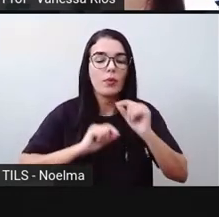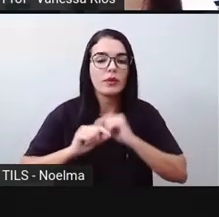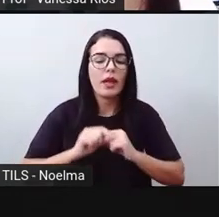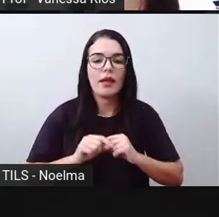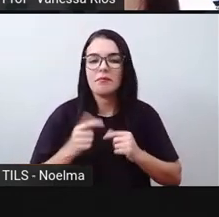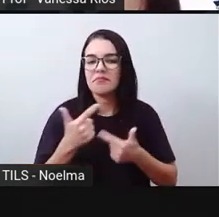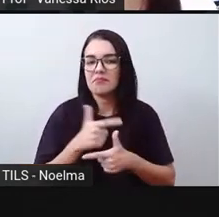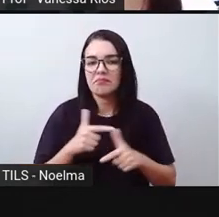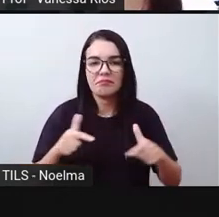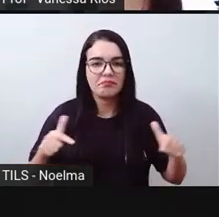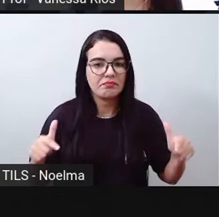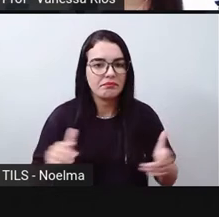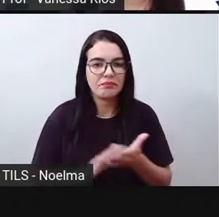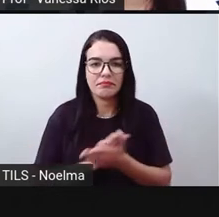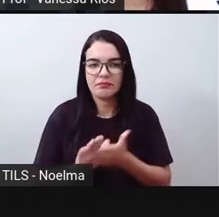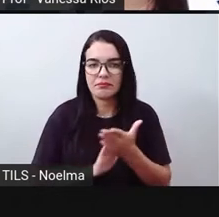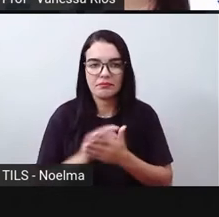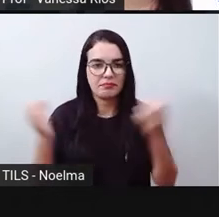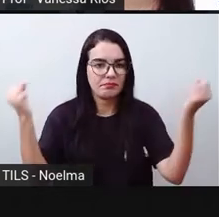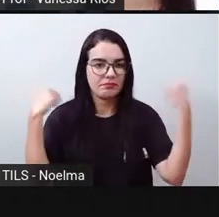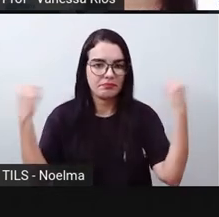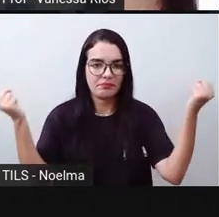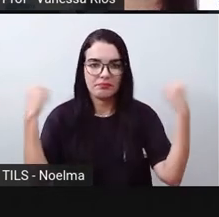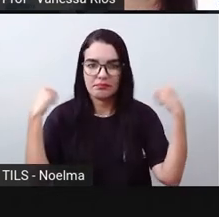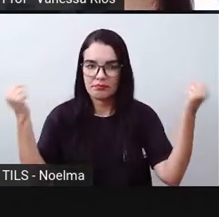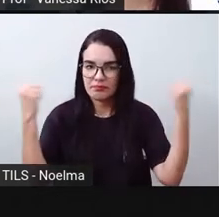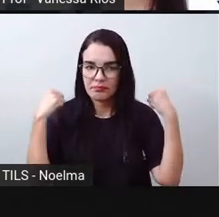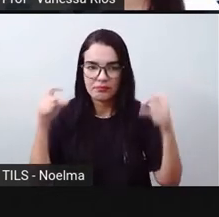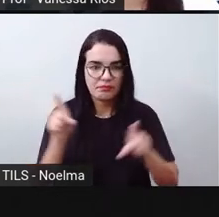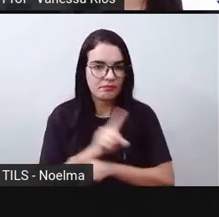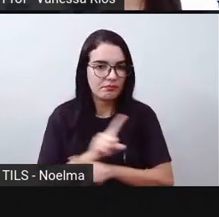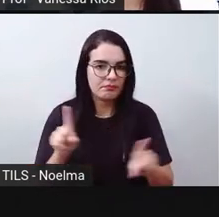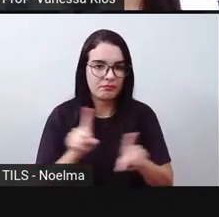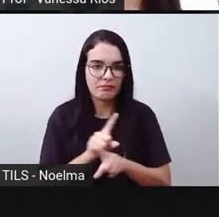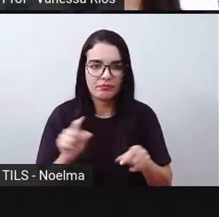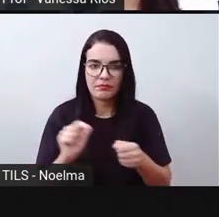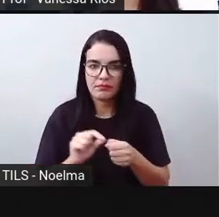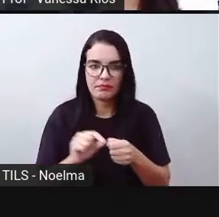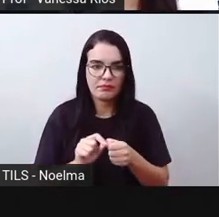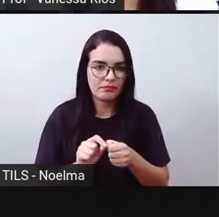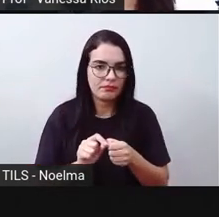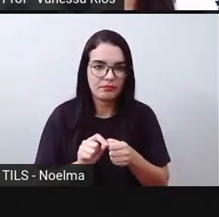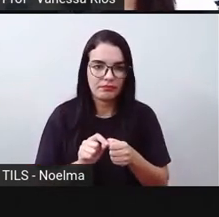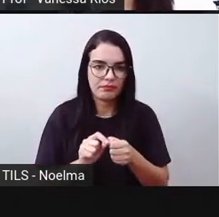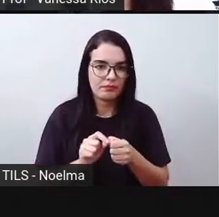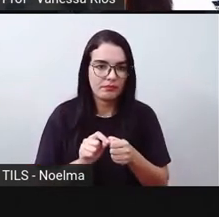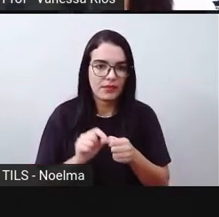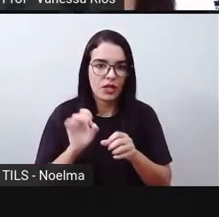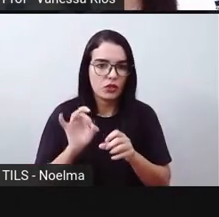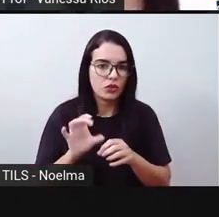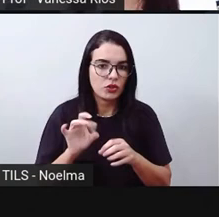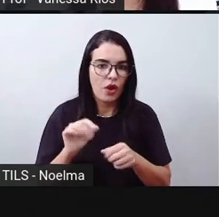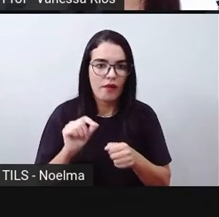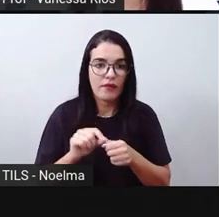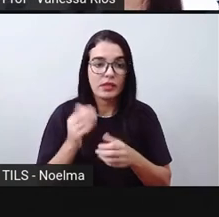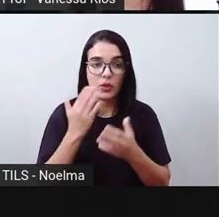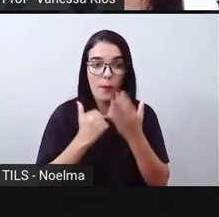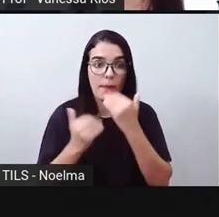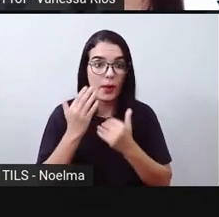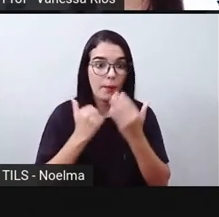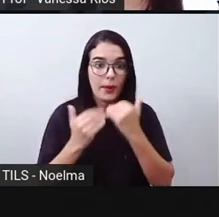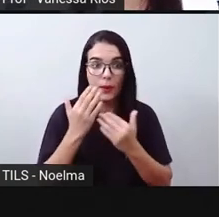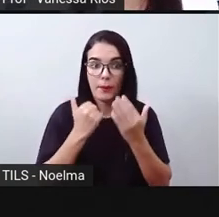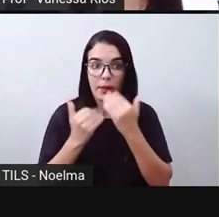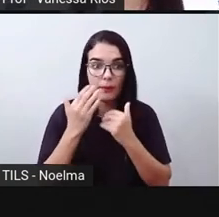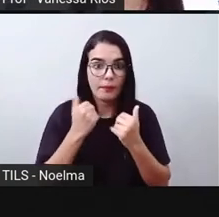exercício físico excessivo ou jejum. A verdade é que esse transtorno leva só a pessoa a comer